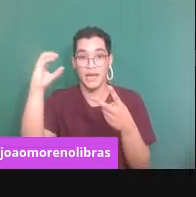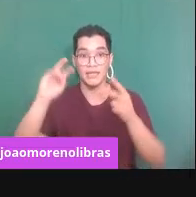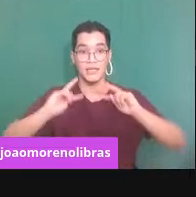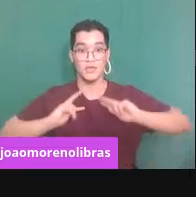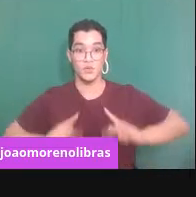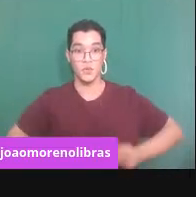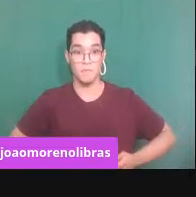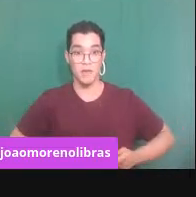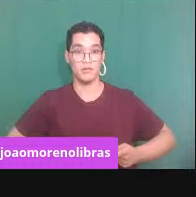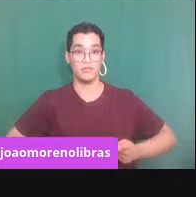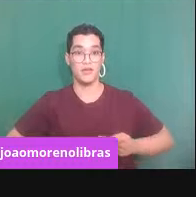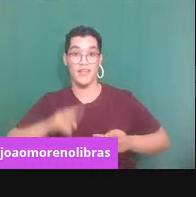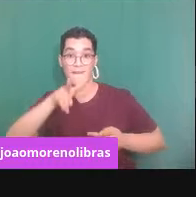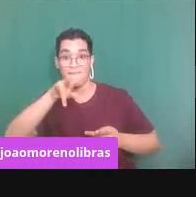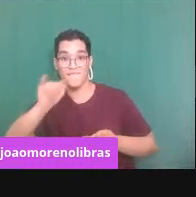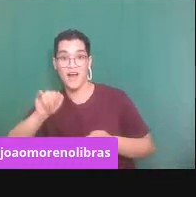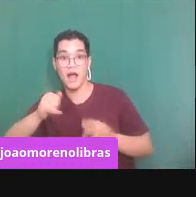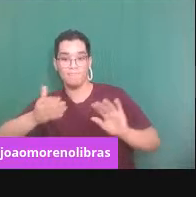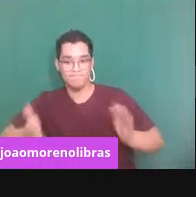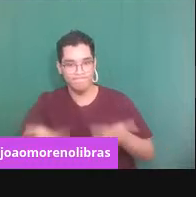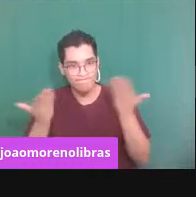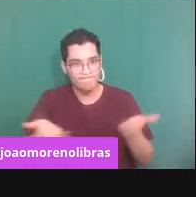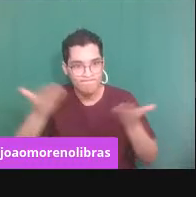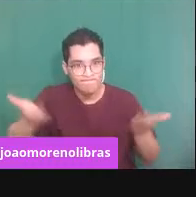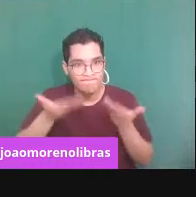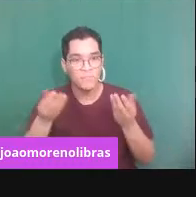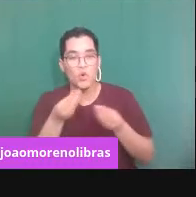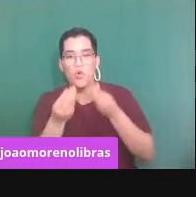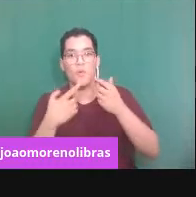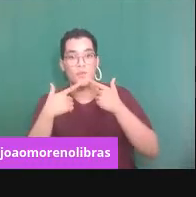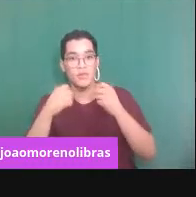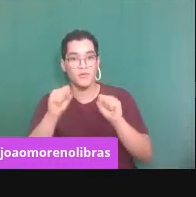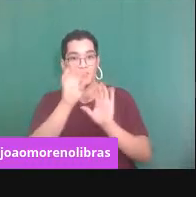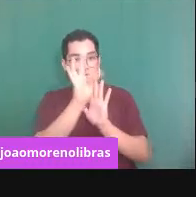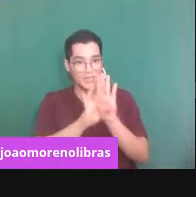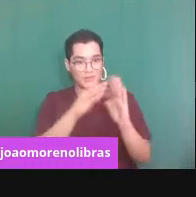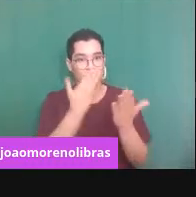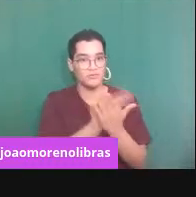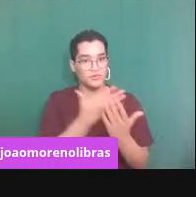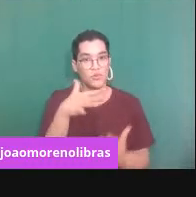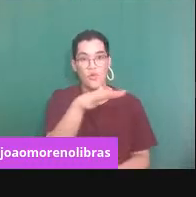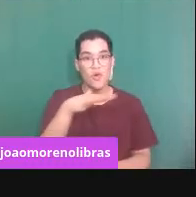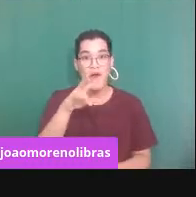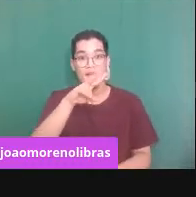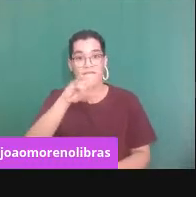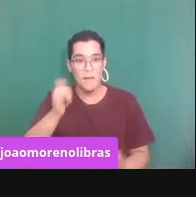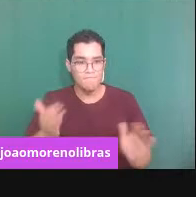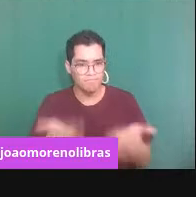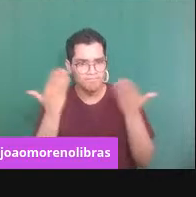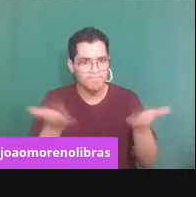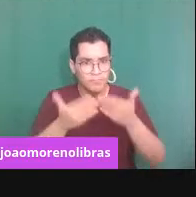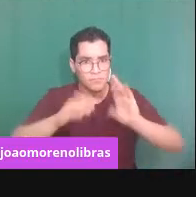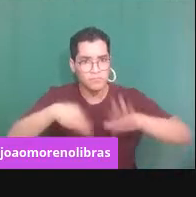textual. Bom, entre essas diferentes abordagens e temas, eu vou agora passar